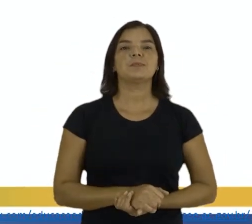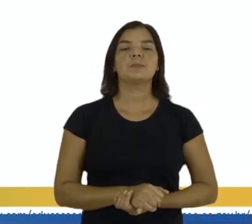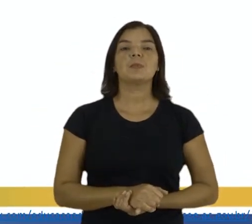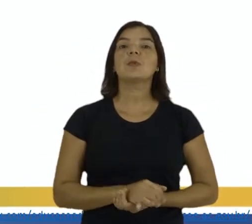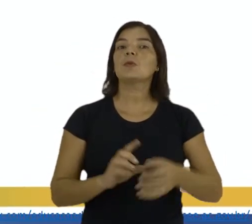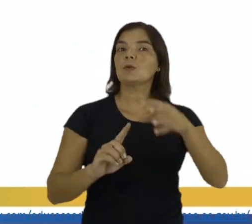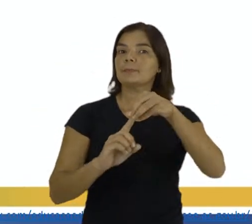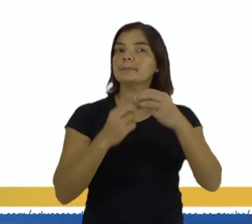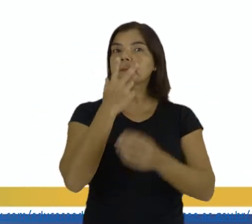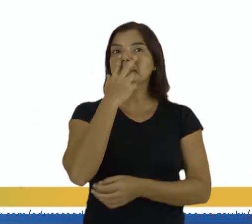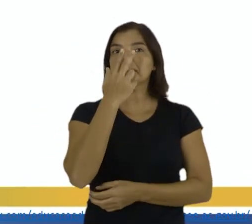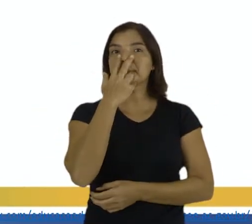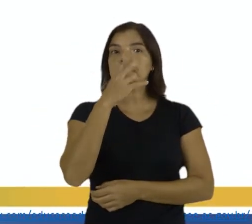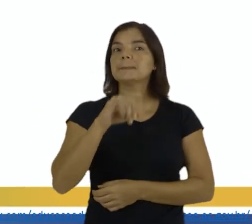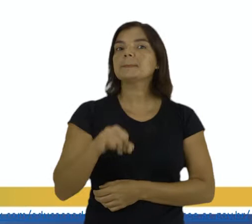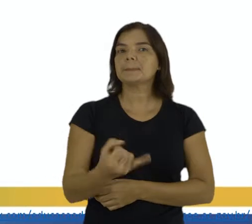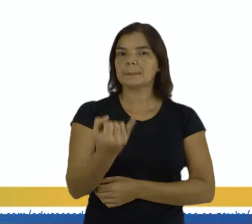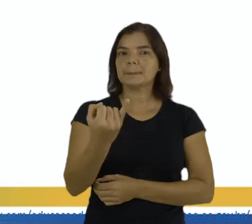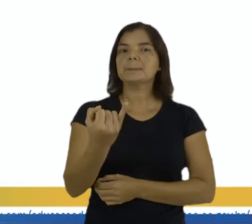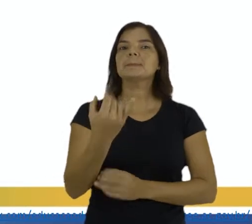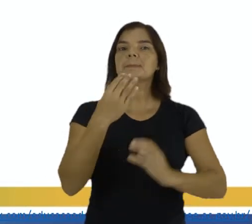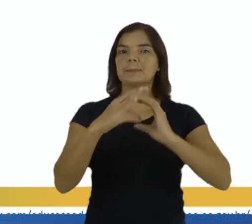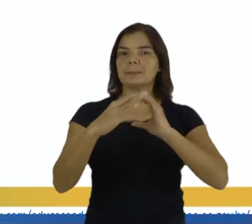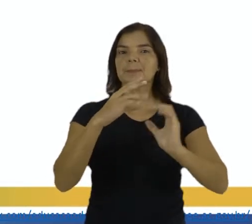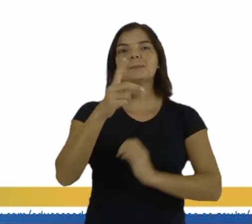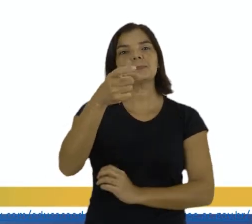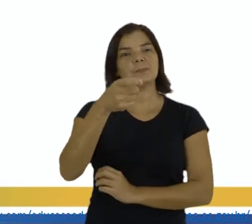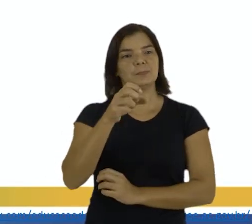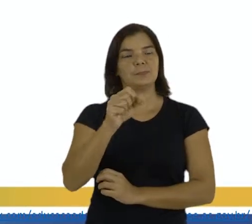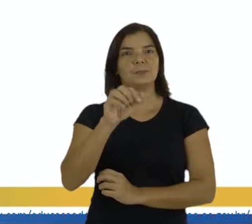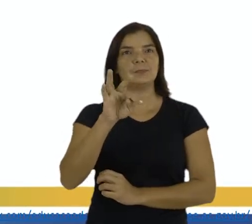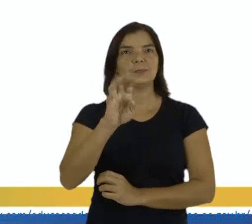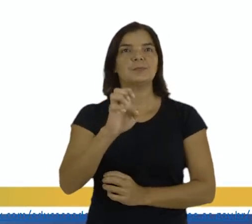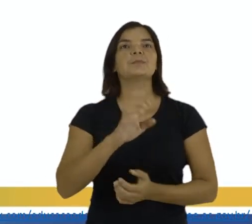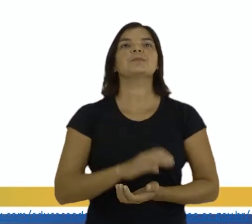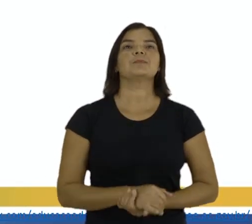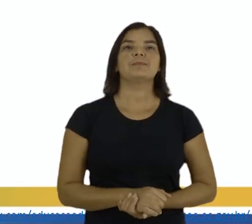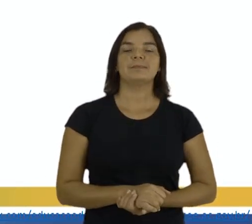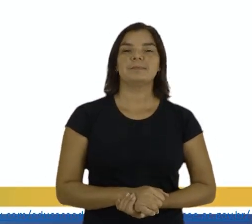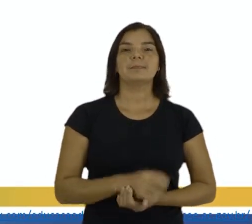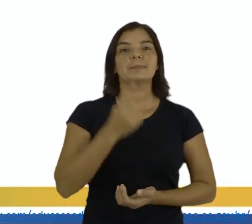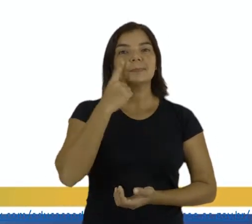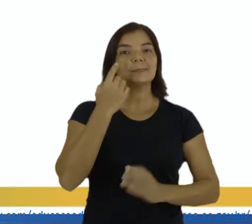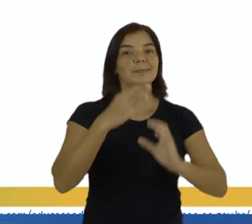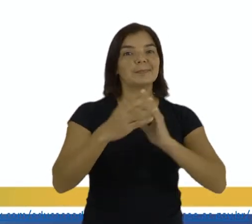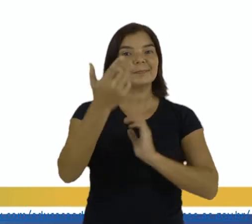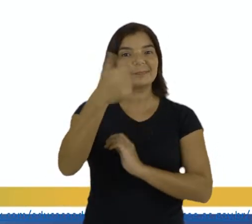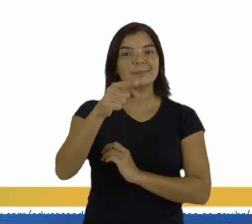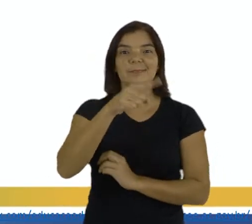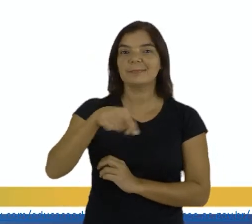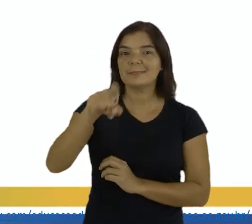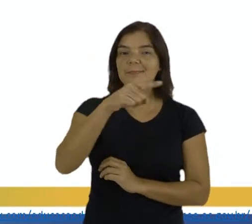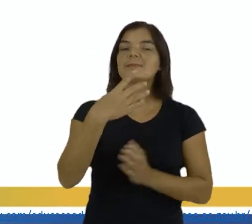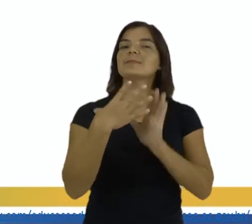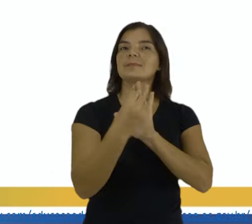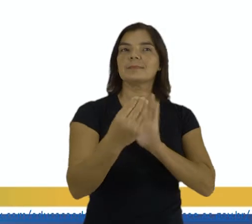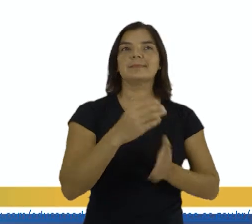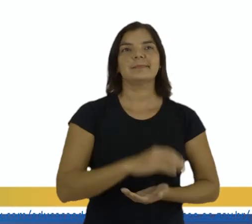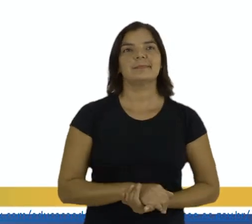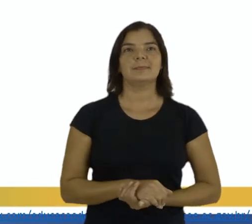algo parecido, aproveitado dessa música, Shot Ecológico. Então, vou cantar de novo para vocês e podem me